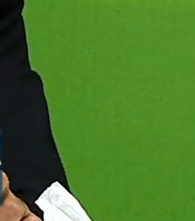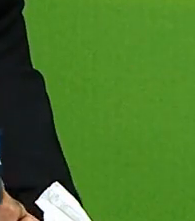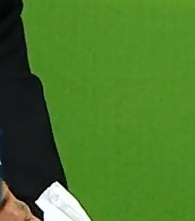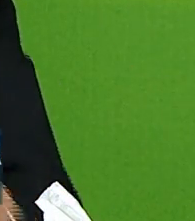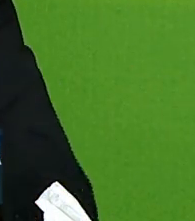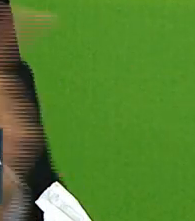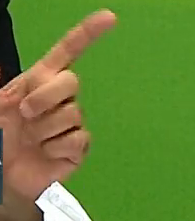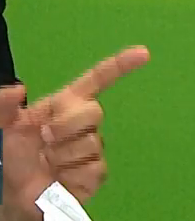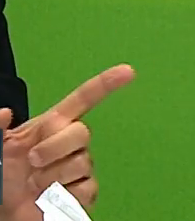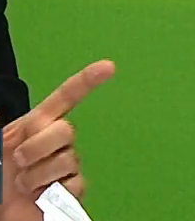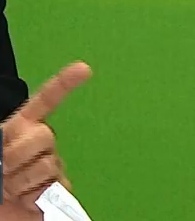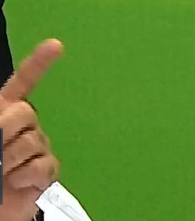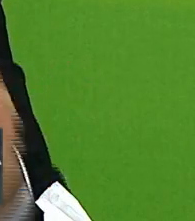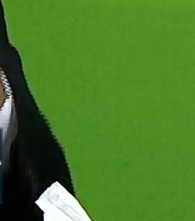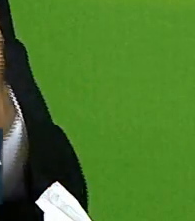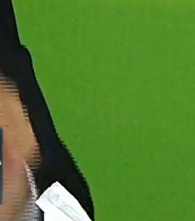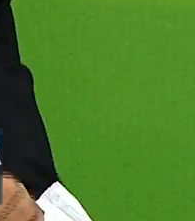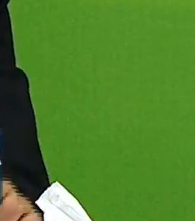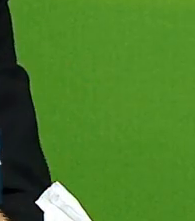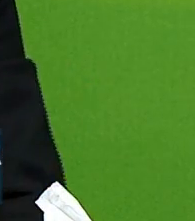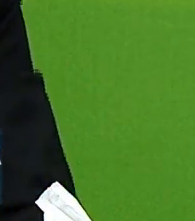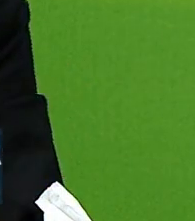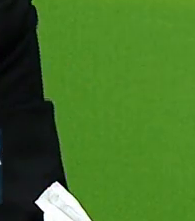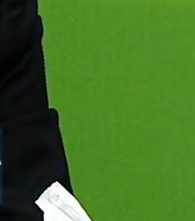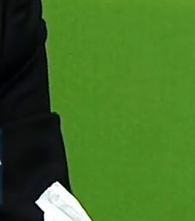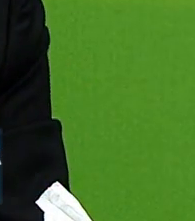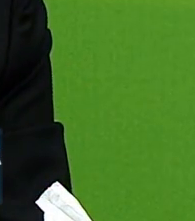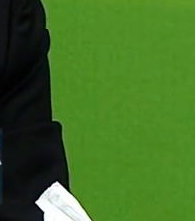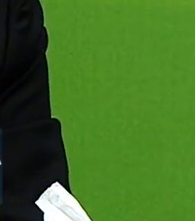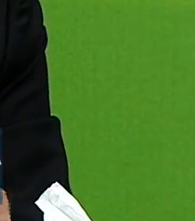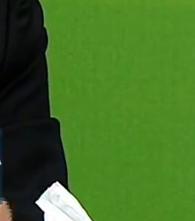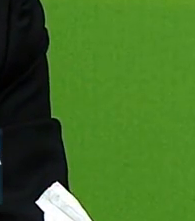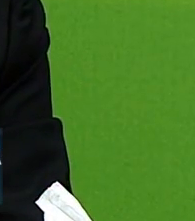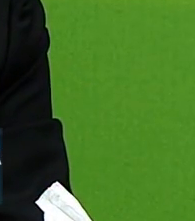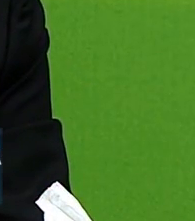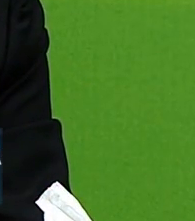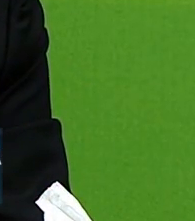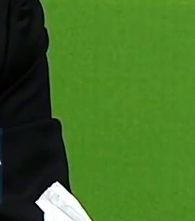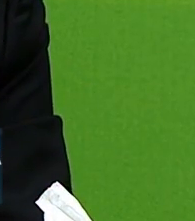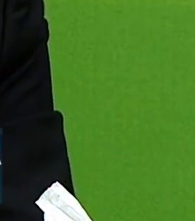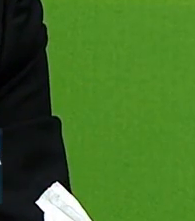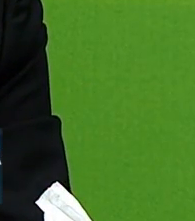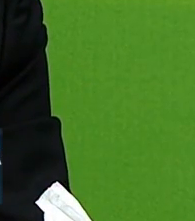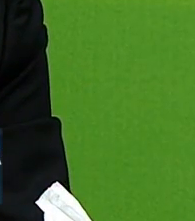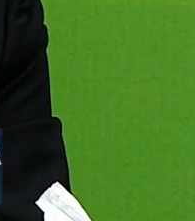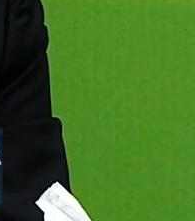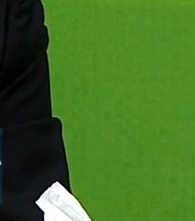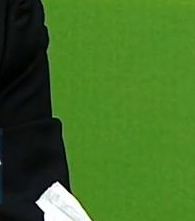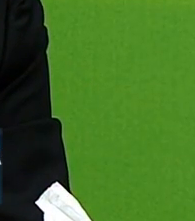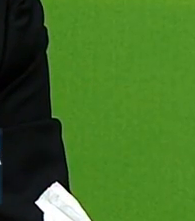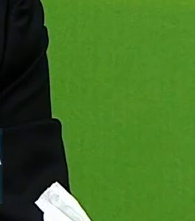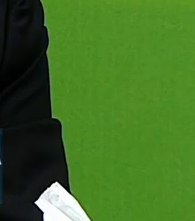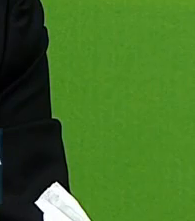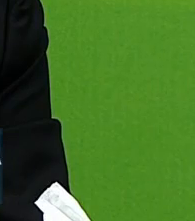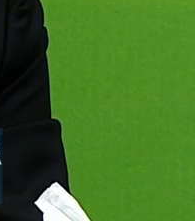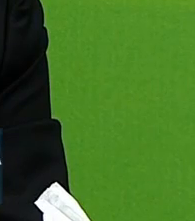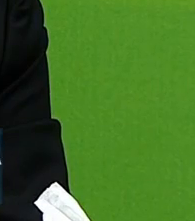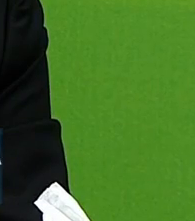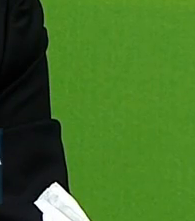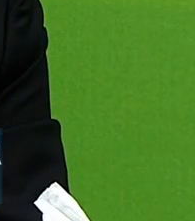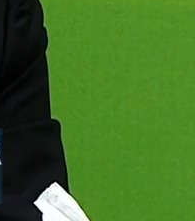aqui vocês são testemunho se eu quer responder ah mas eu vou deixar a perguntinha para ele porque é muito rápida ah Ministro